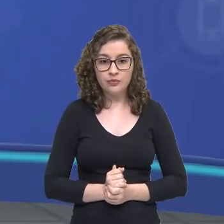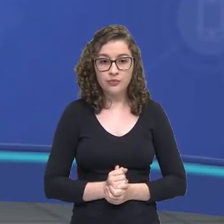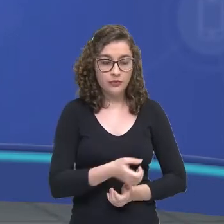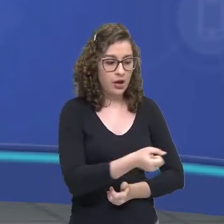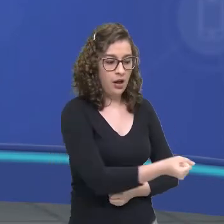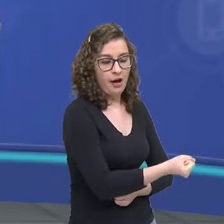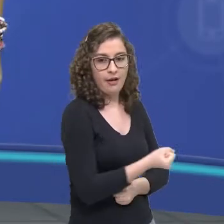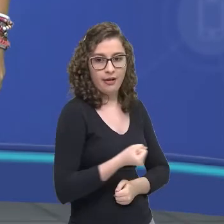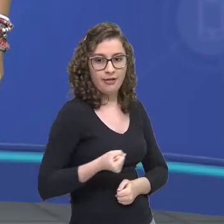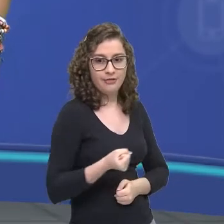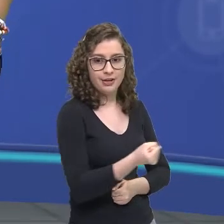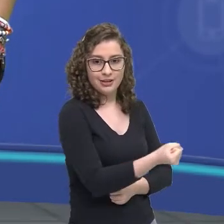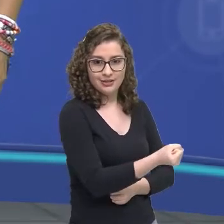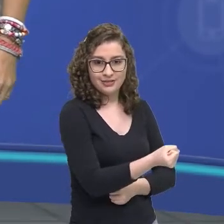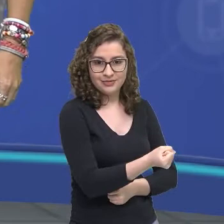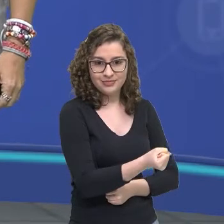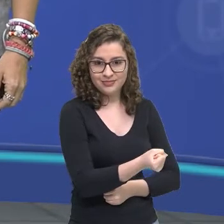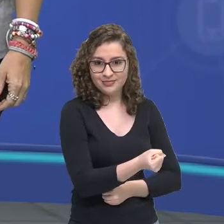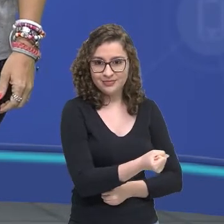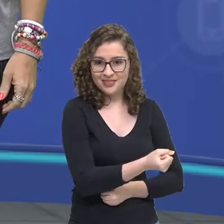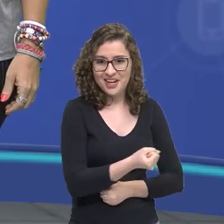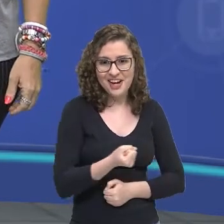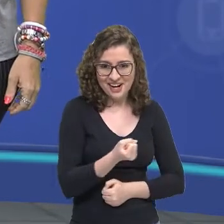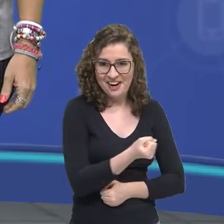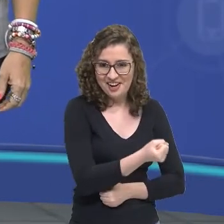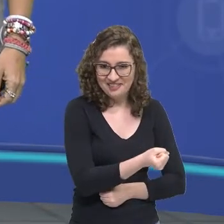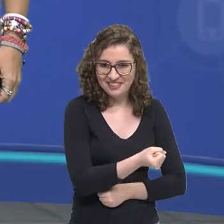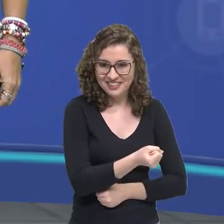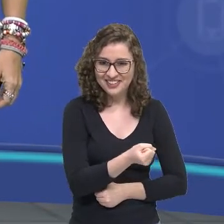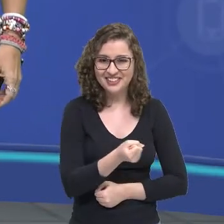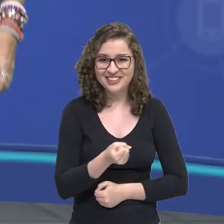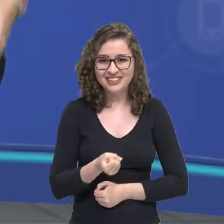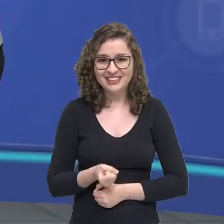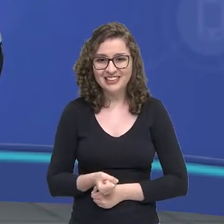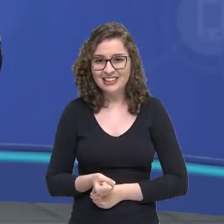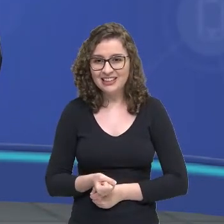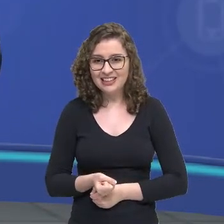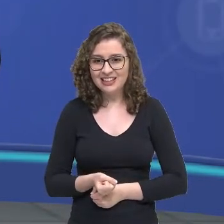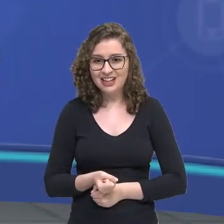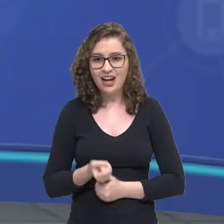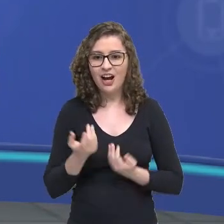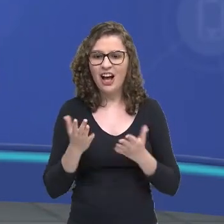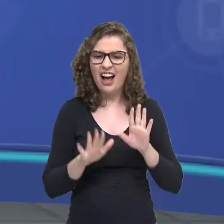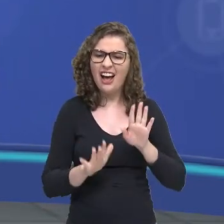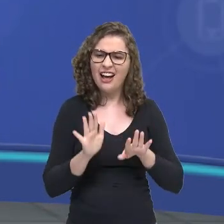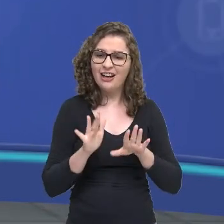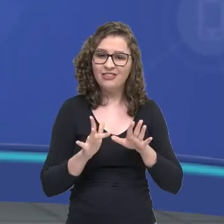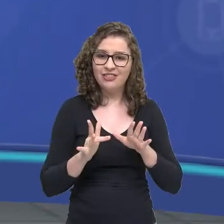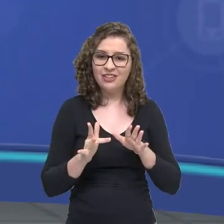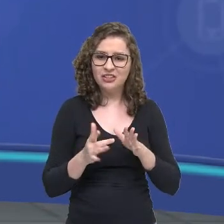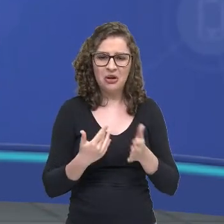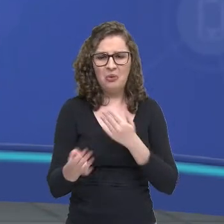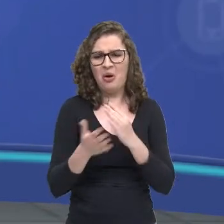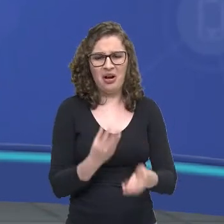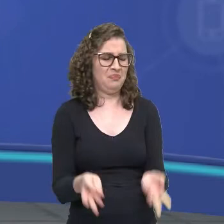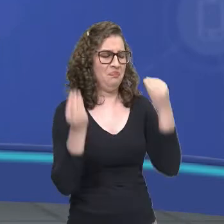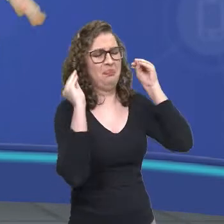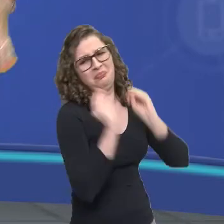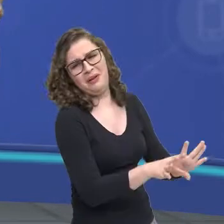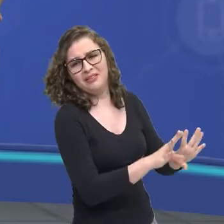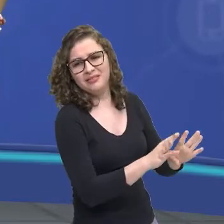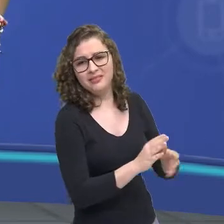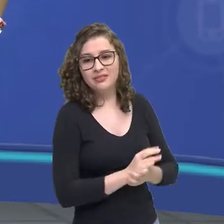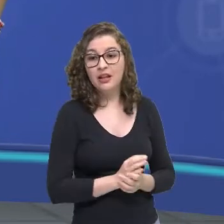Temos aí o gavetão, né? A parte de baixo, aquela gaveta que às vezes a gente coloca qualquer coisa, mas